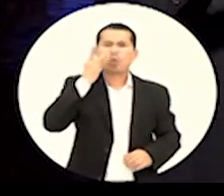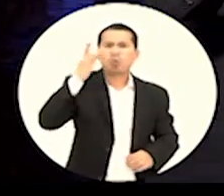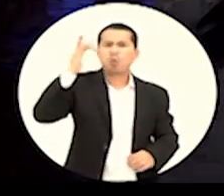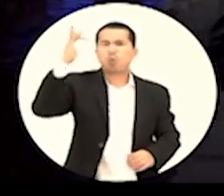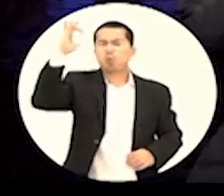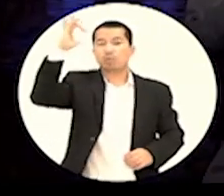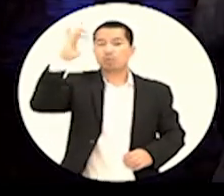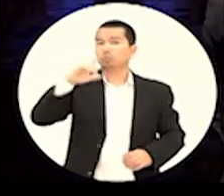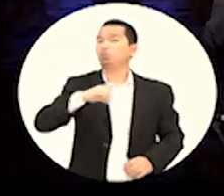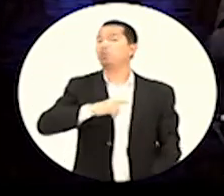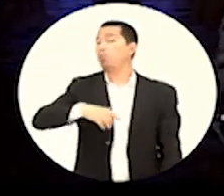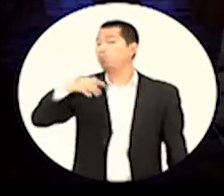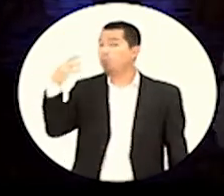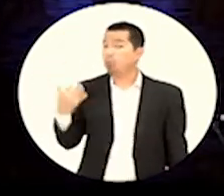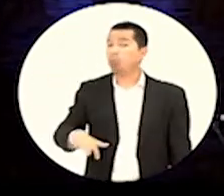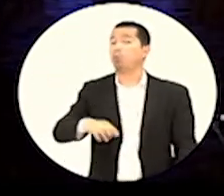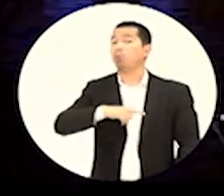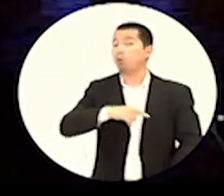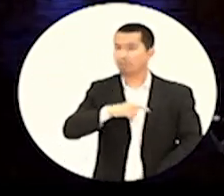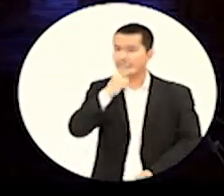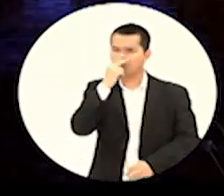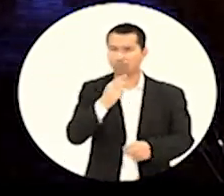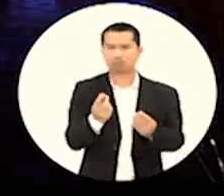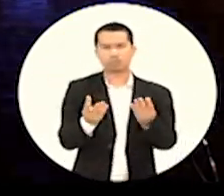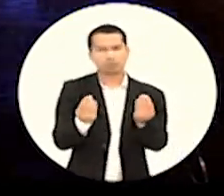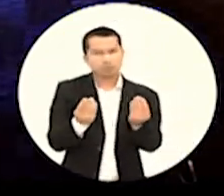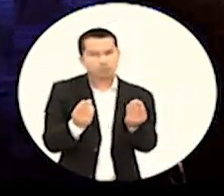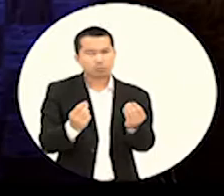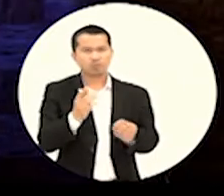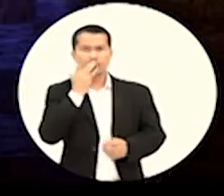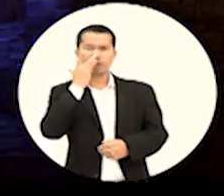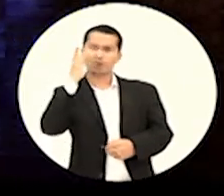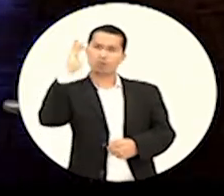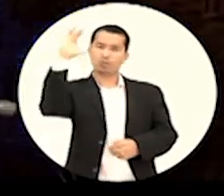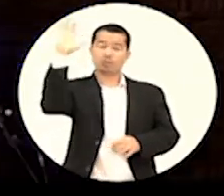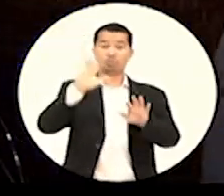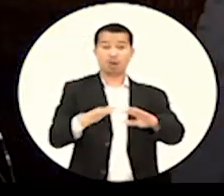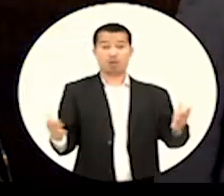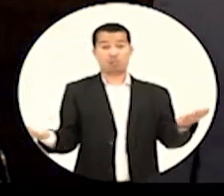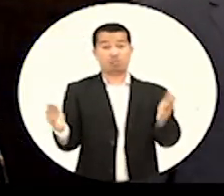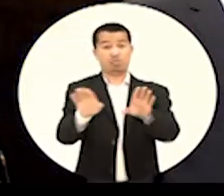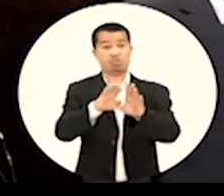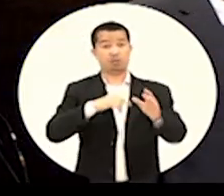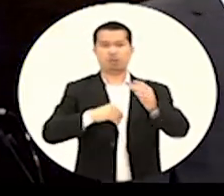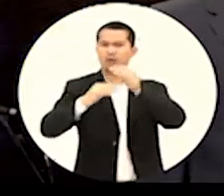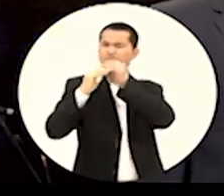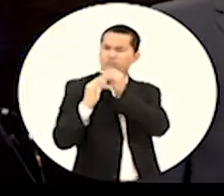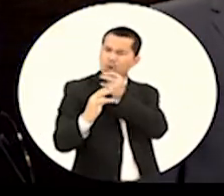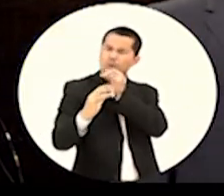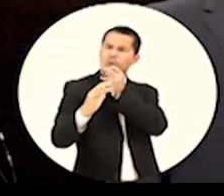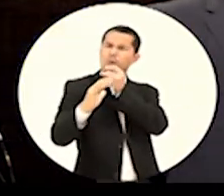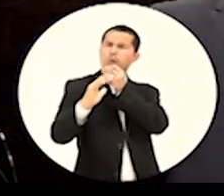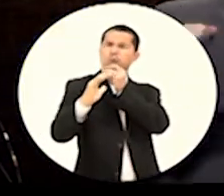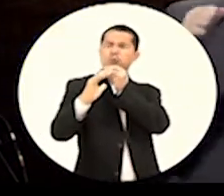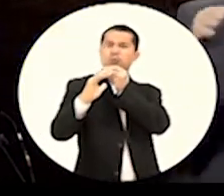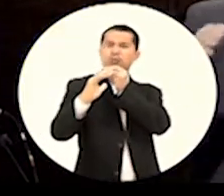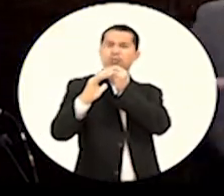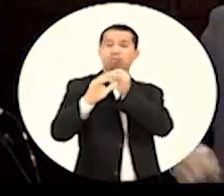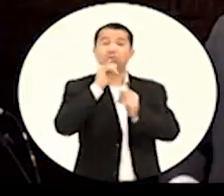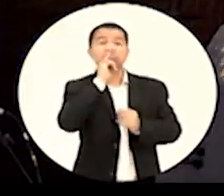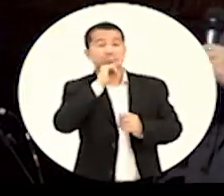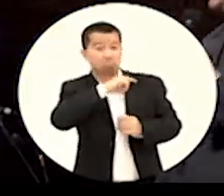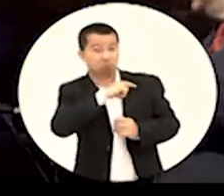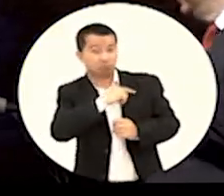tamanho da estátua. Toda feita de ouro. Algumas toneladas de ouro. Tá? E aí toca